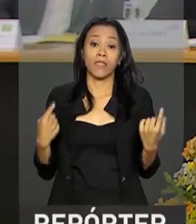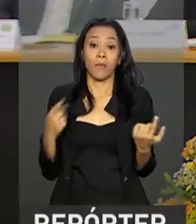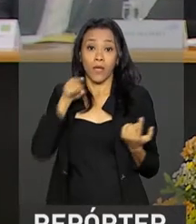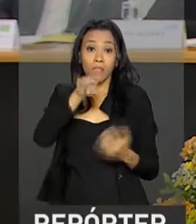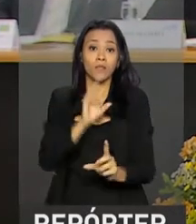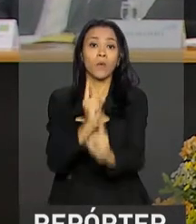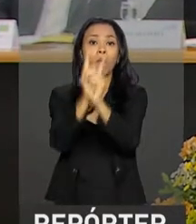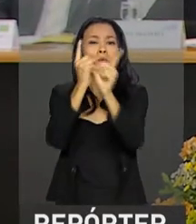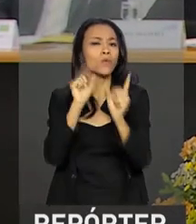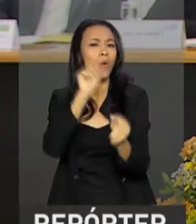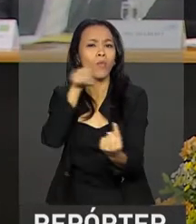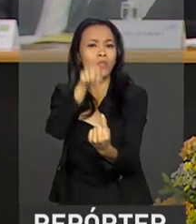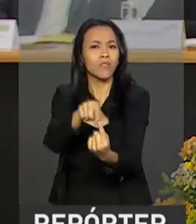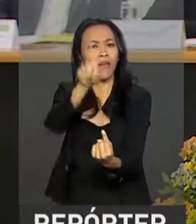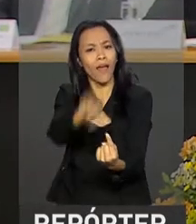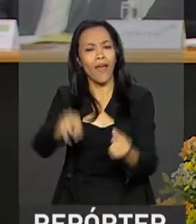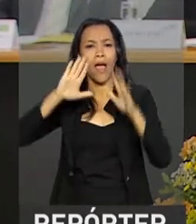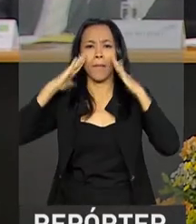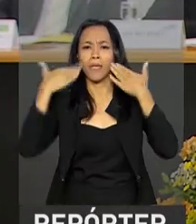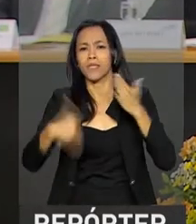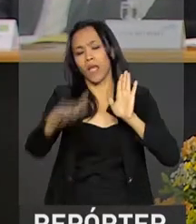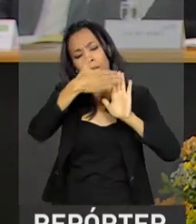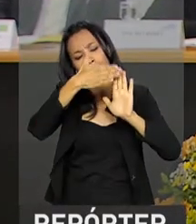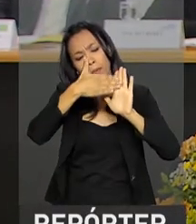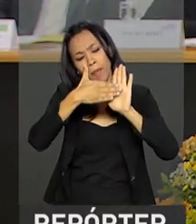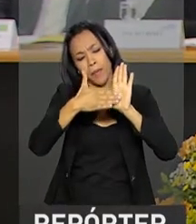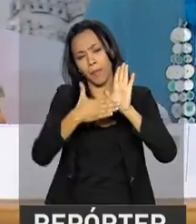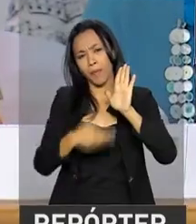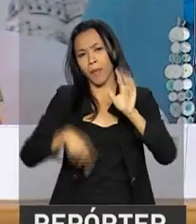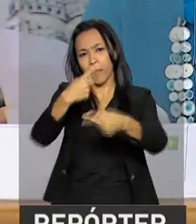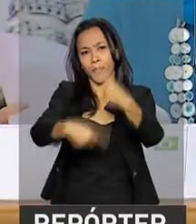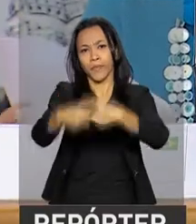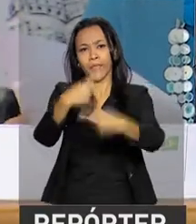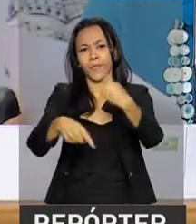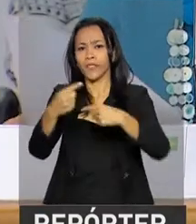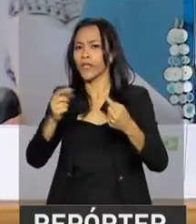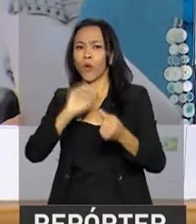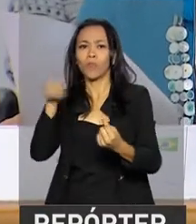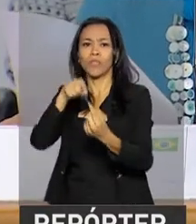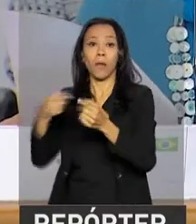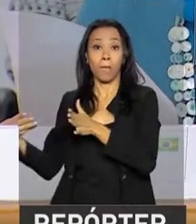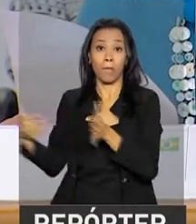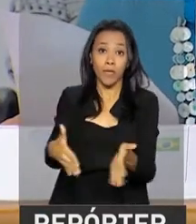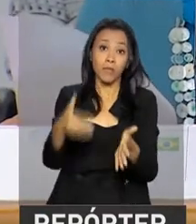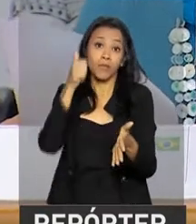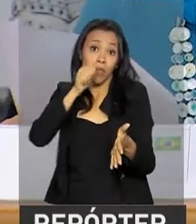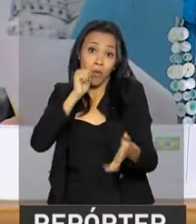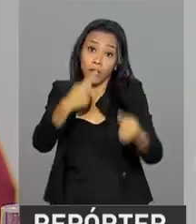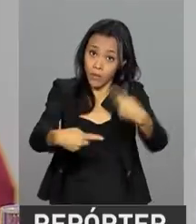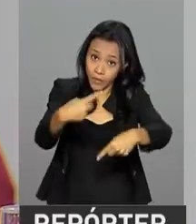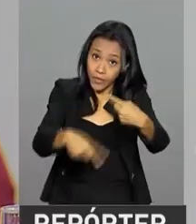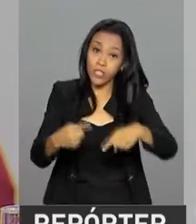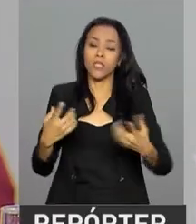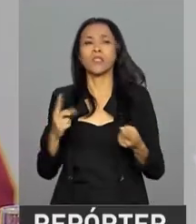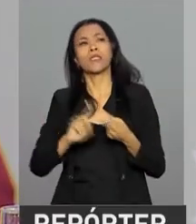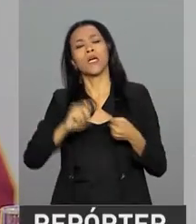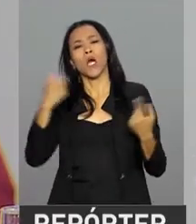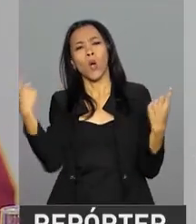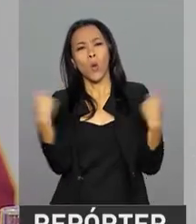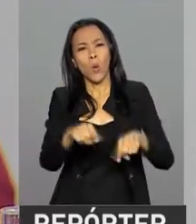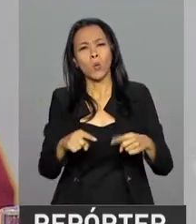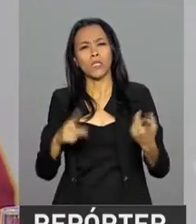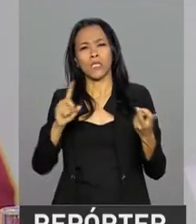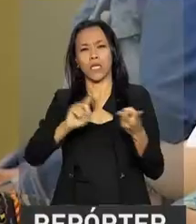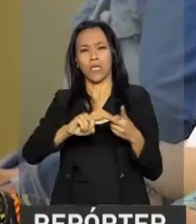pretende apresentar políticas voltadas à participação da mulher na política é combater o tráfico de mulheres